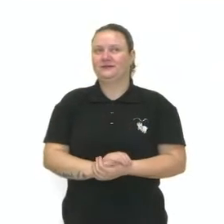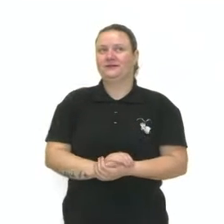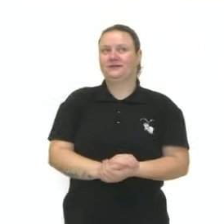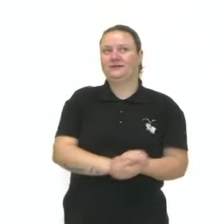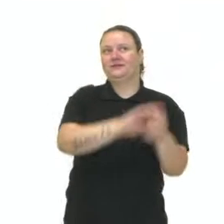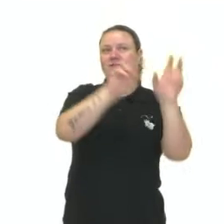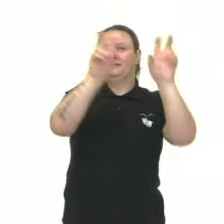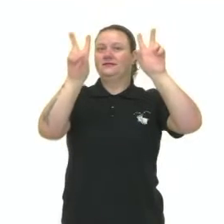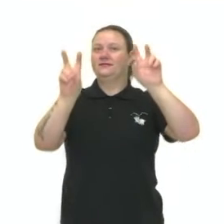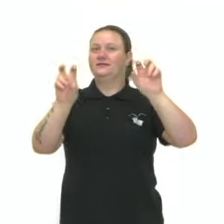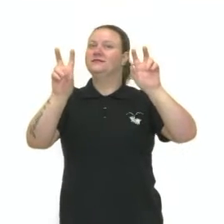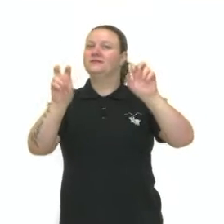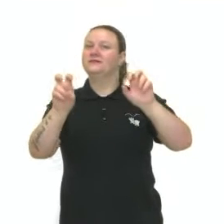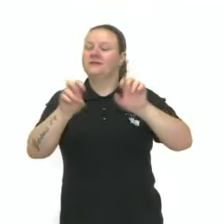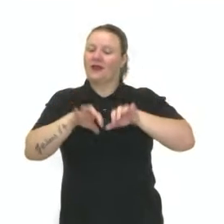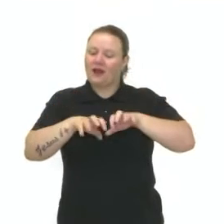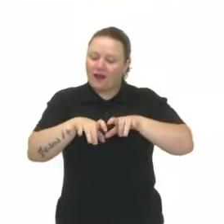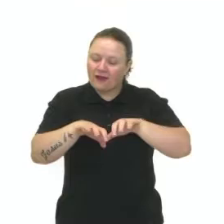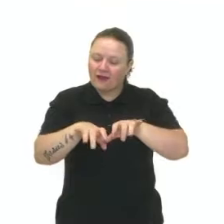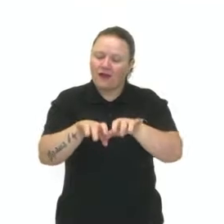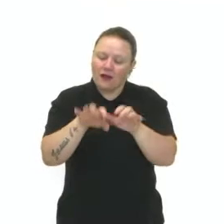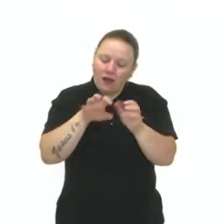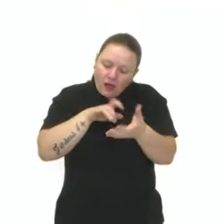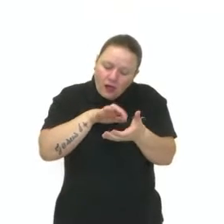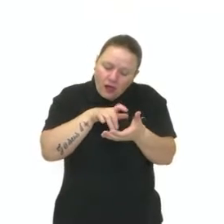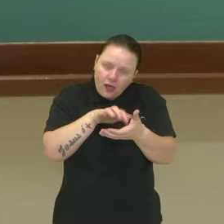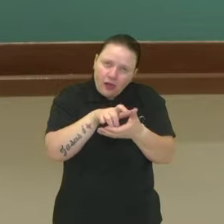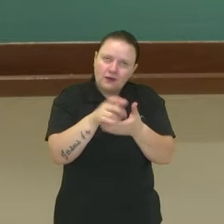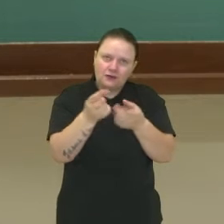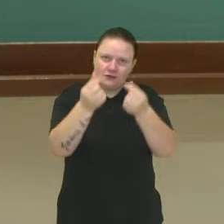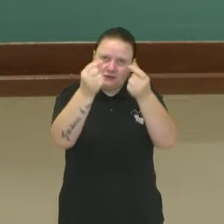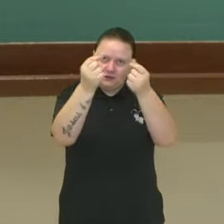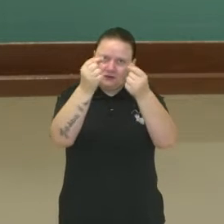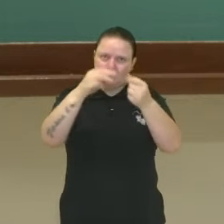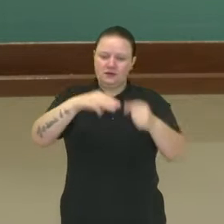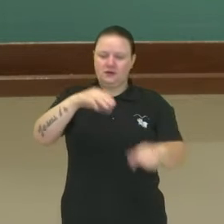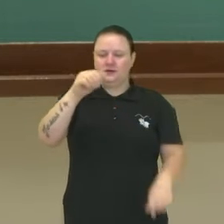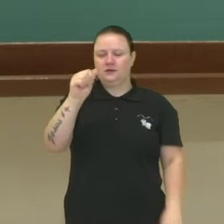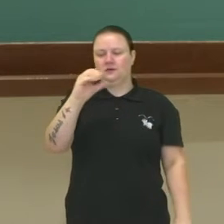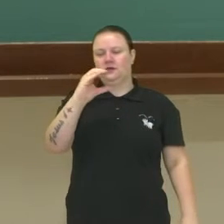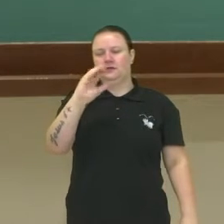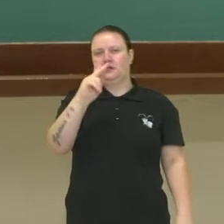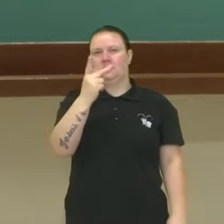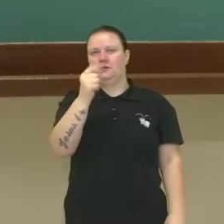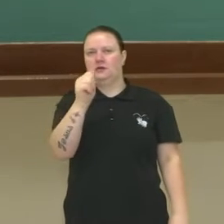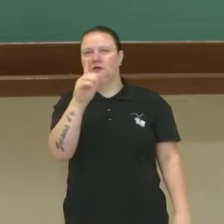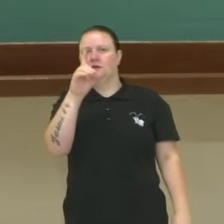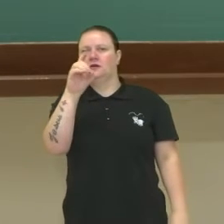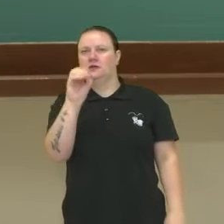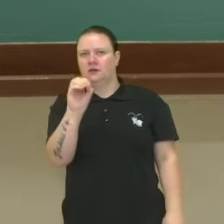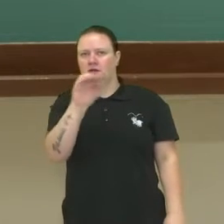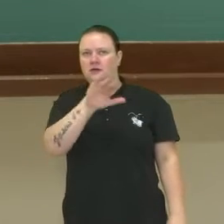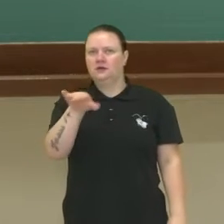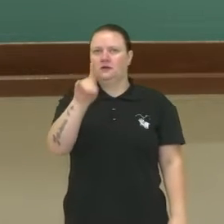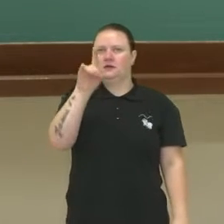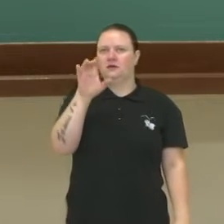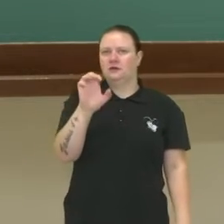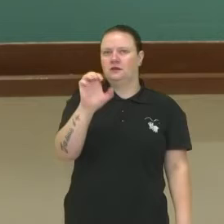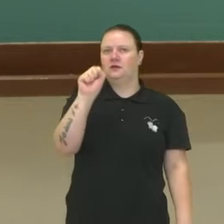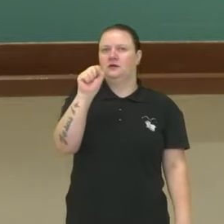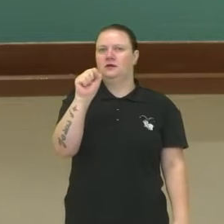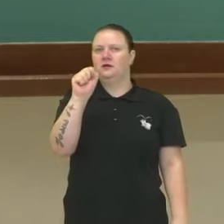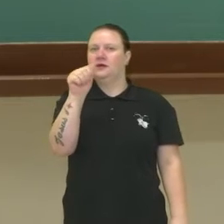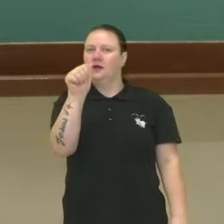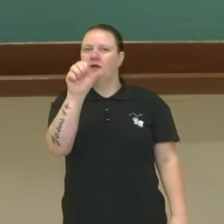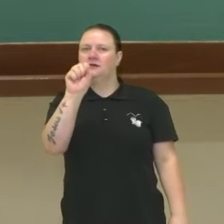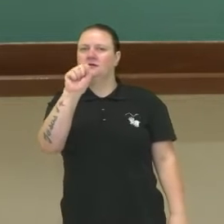Intitula-se A Carteira de Machado de Assis. Machado de Assis, você sabe, né? Um dos fundadores da Academia Brasileira